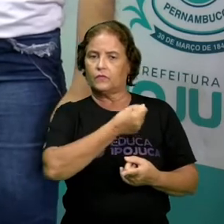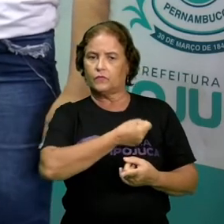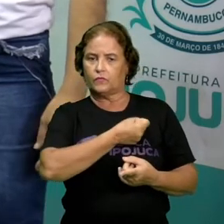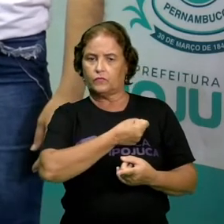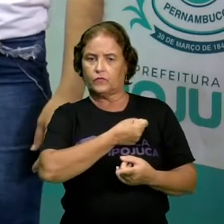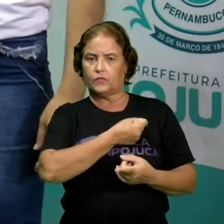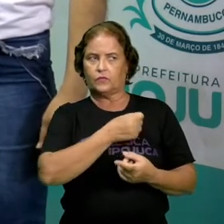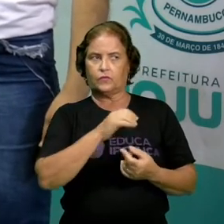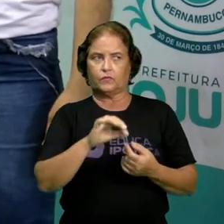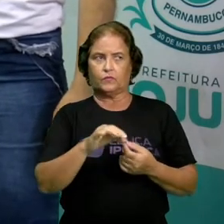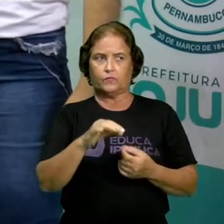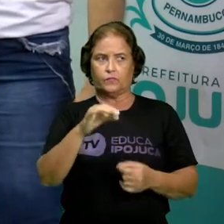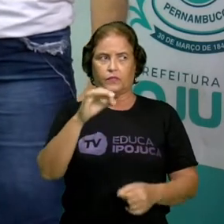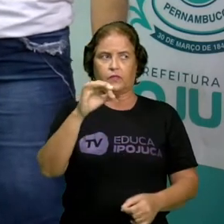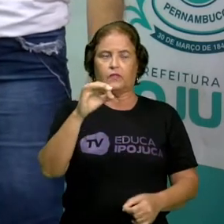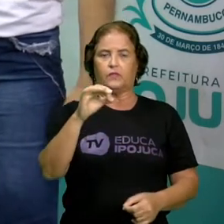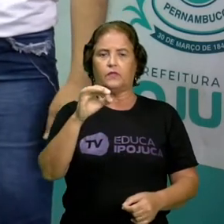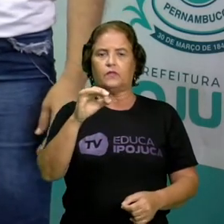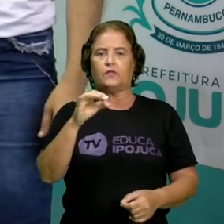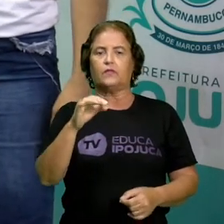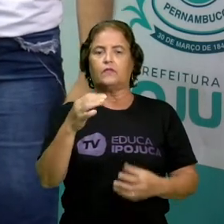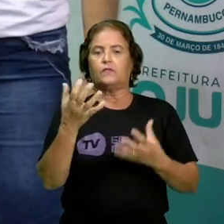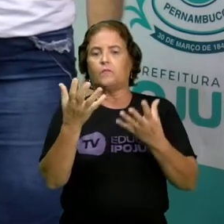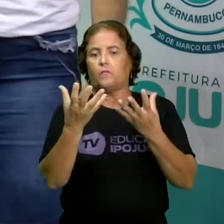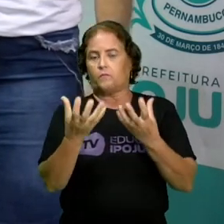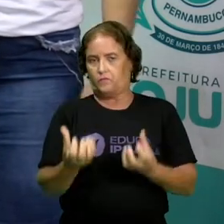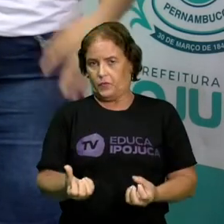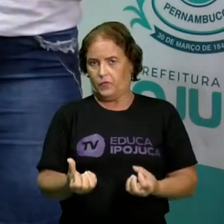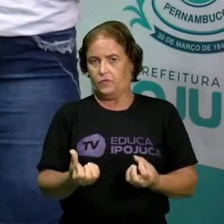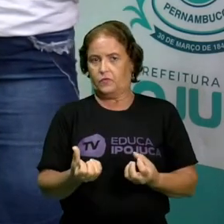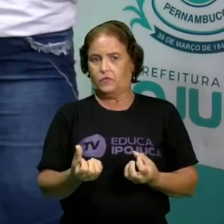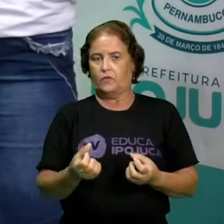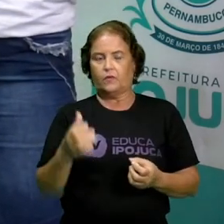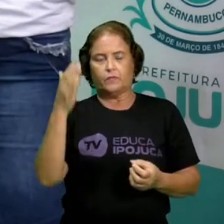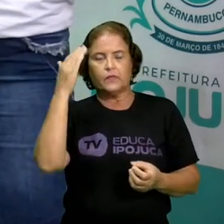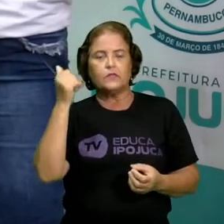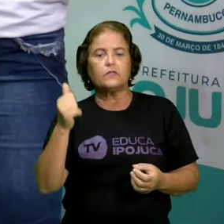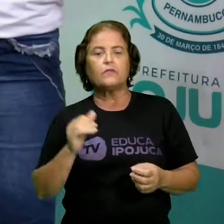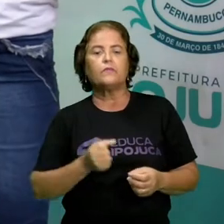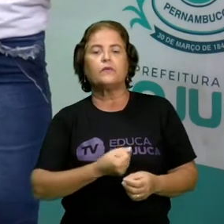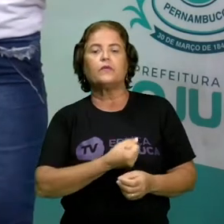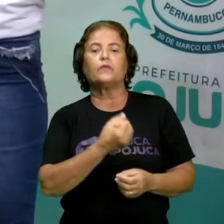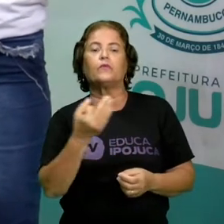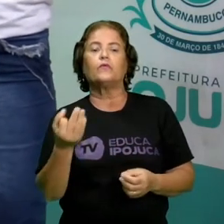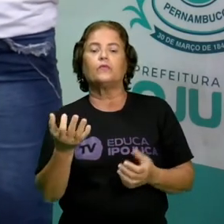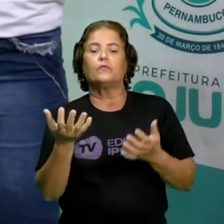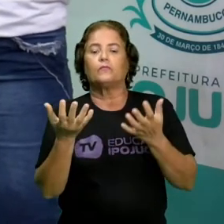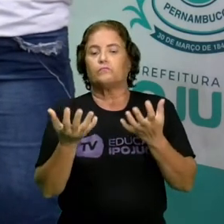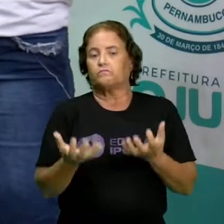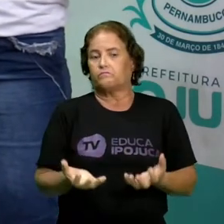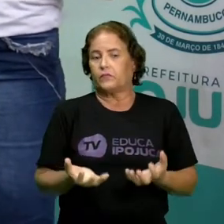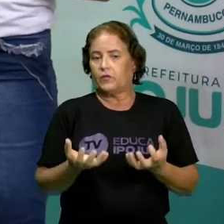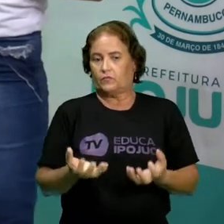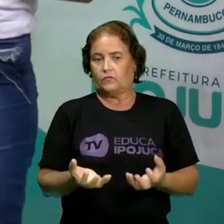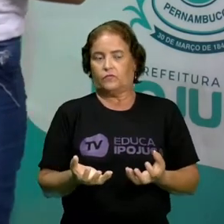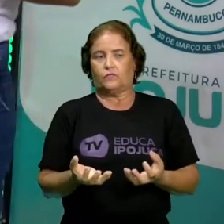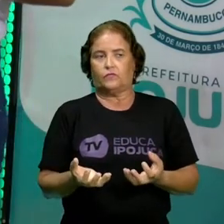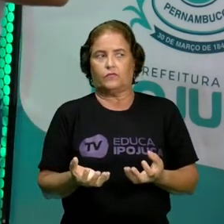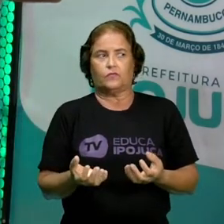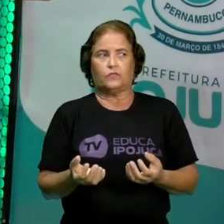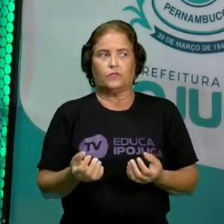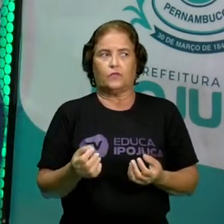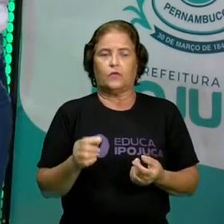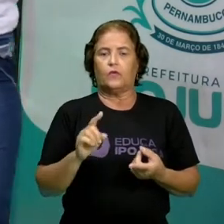medidas de peso. Isso mesmo, para sabermos o peso, também como medidas